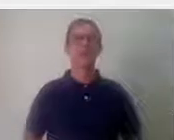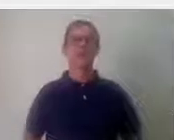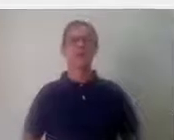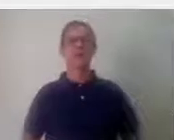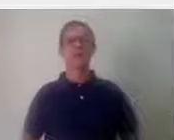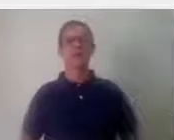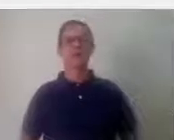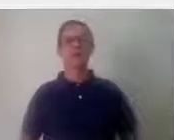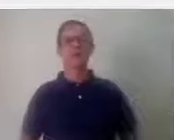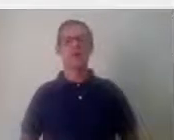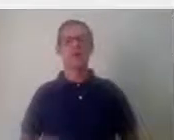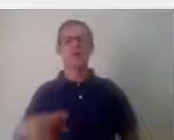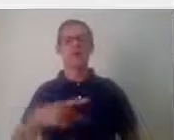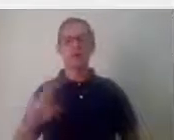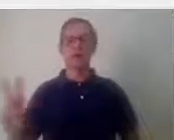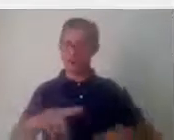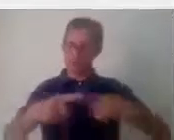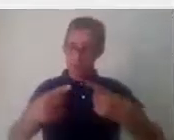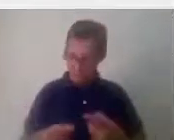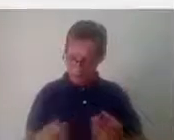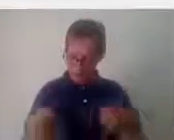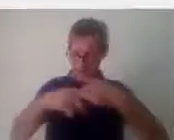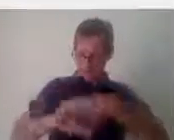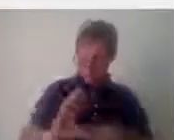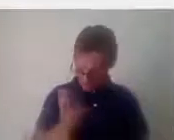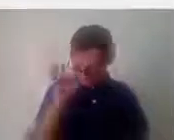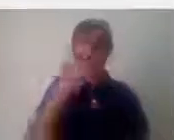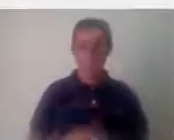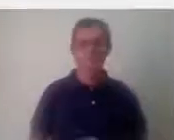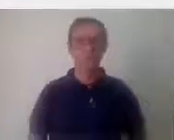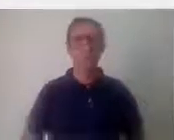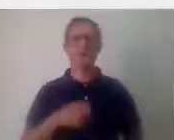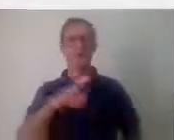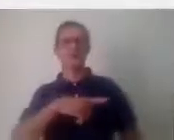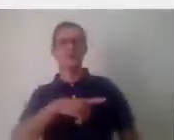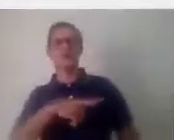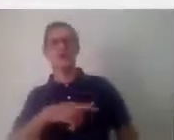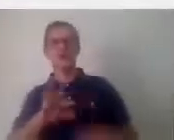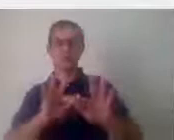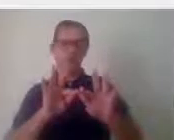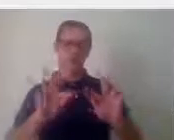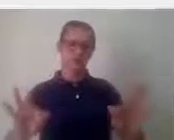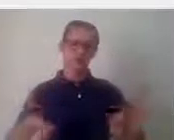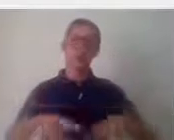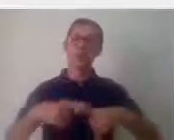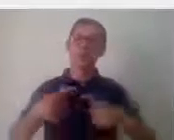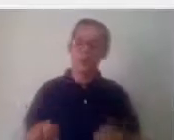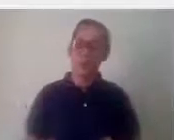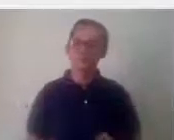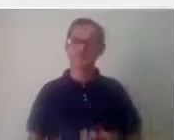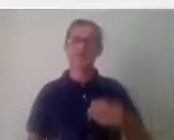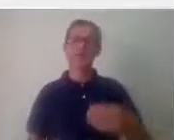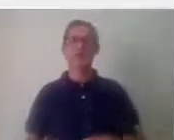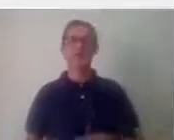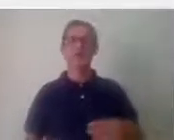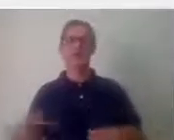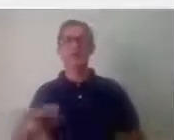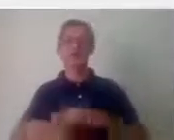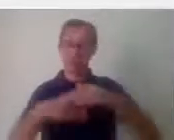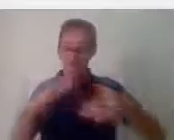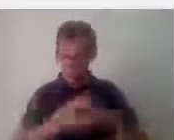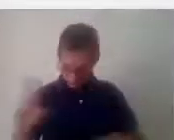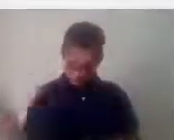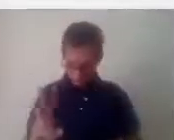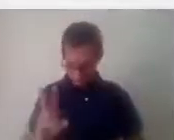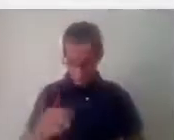máximo local. Já se o contrário acontece, se você tem uma função e ela é maior para todo o